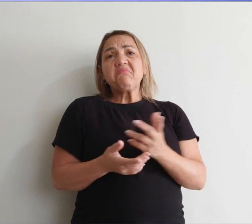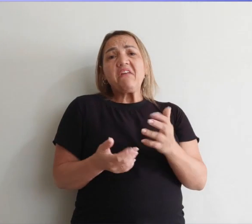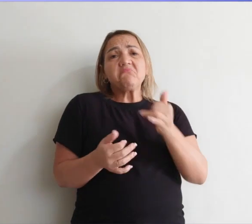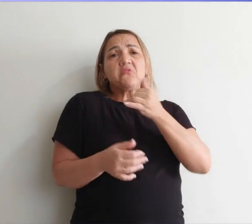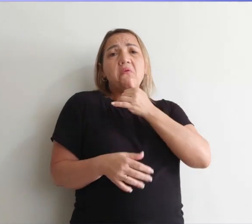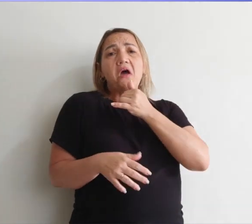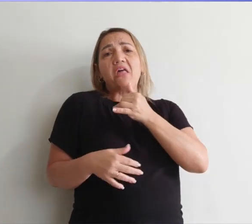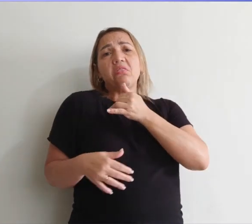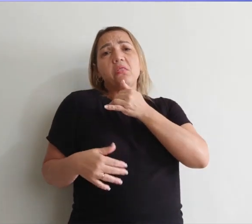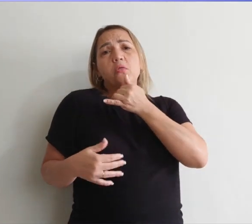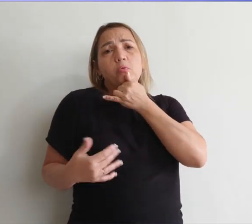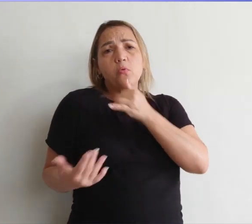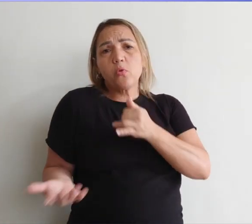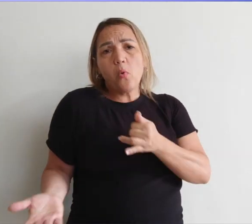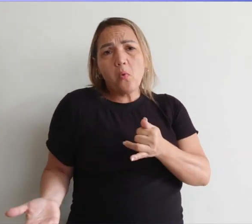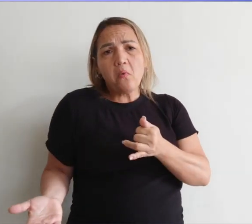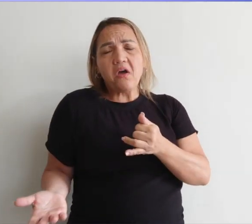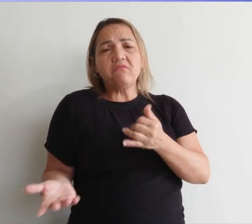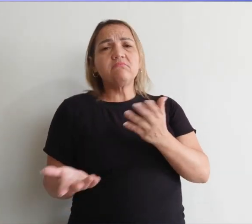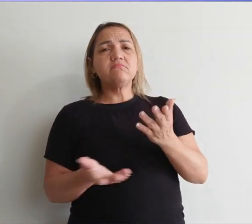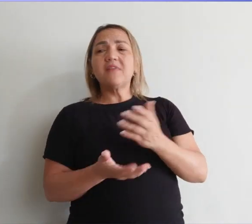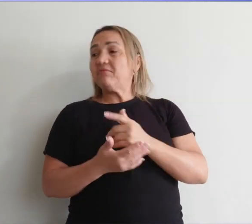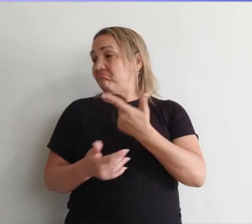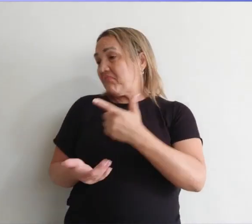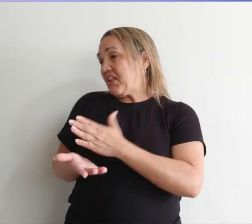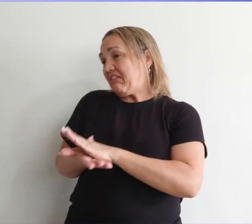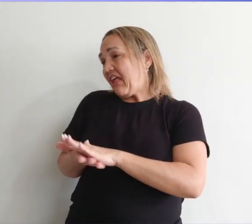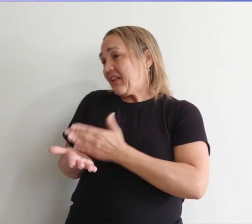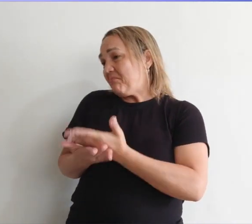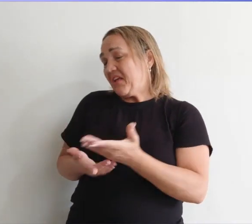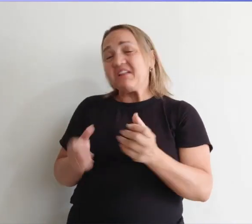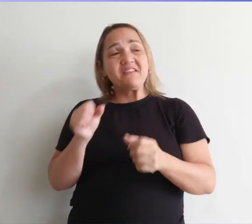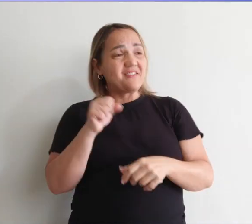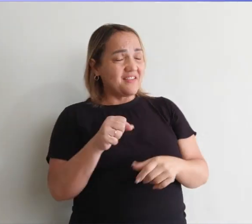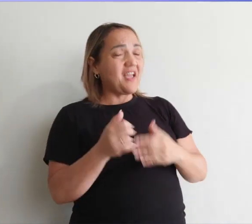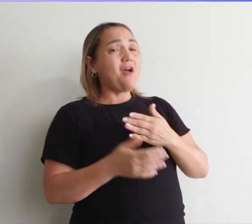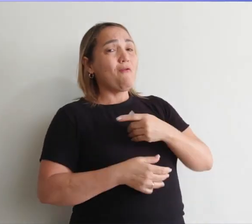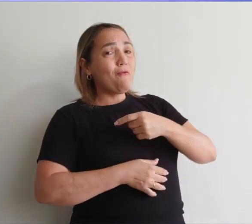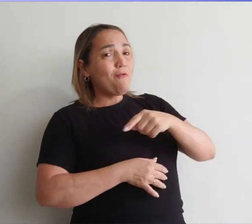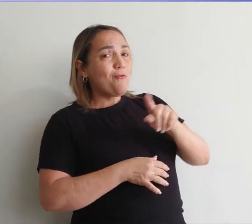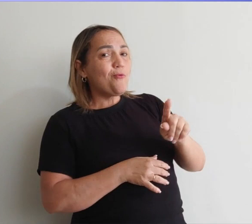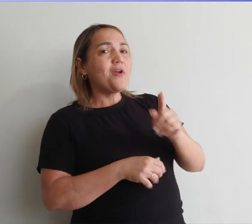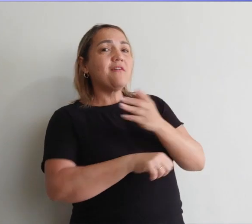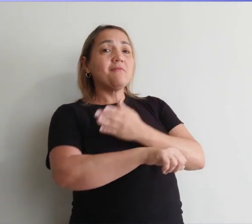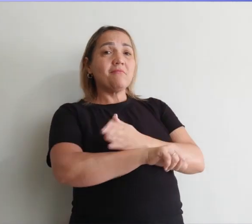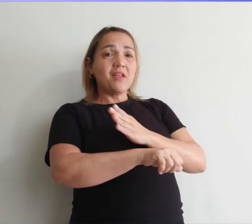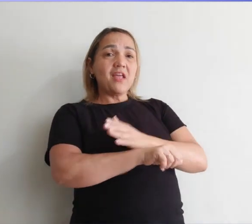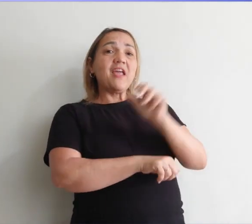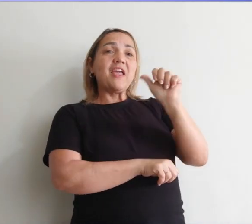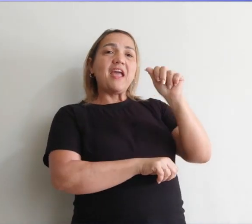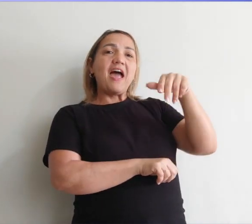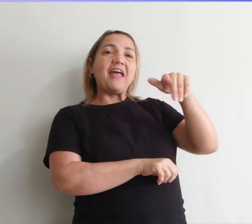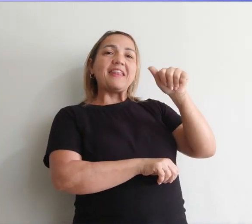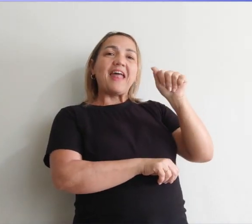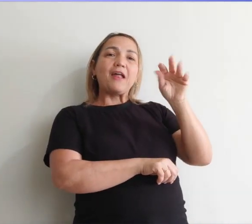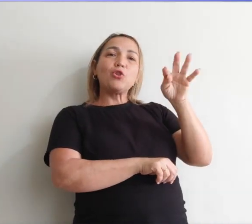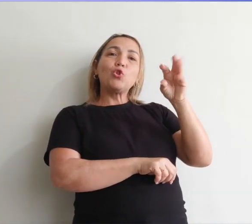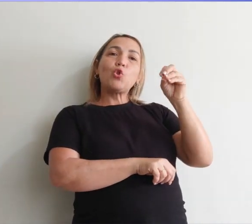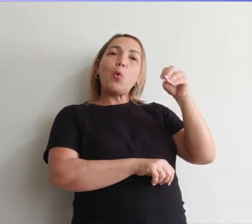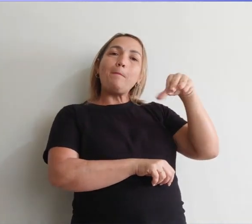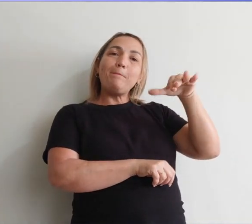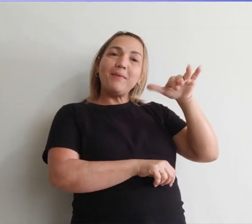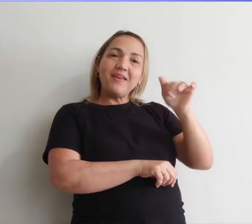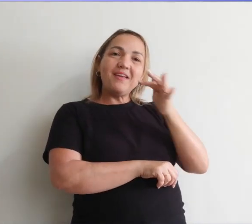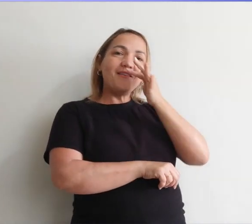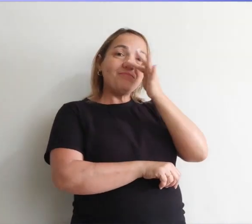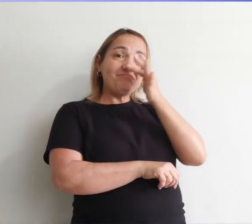de bobeira, né? Não tenho nada a perder. Exatamente. E aí fui lá. E aí comecei a fazer estágio em anatomia vegetal. E foi.